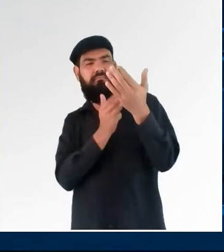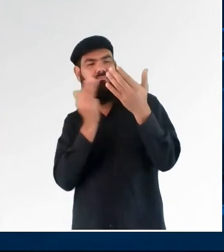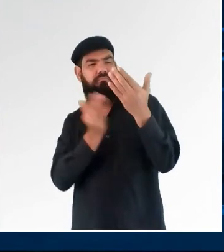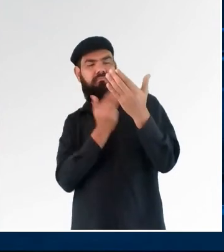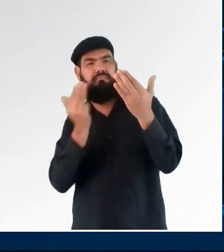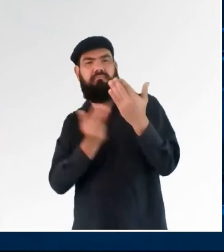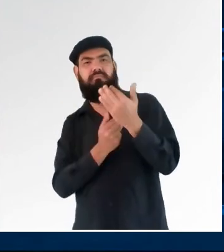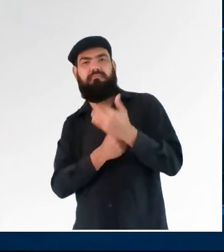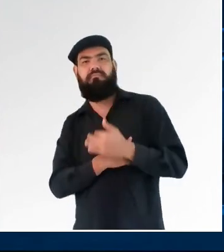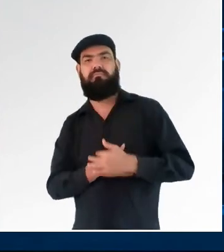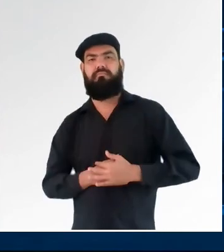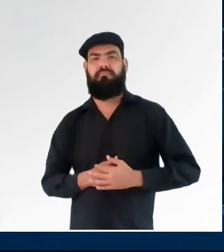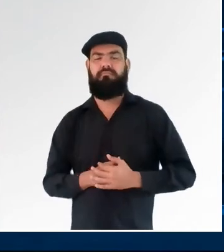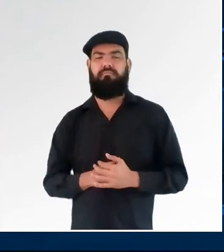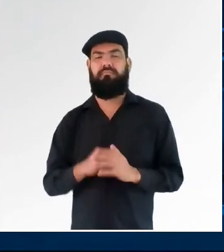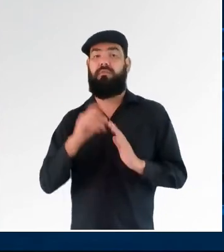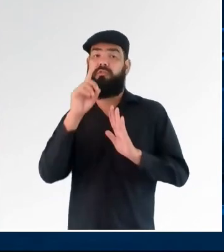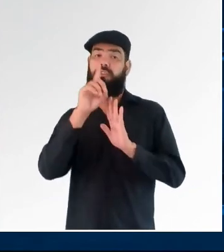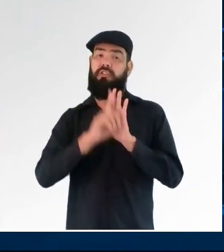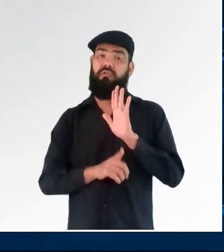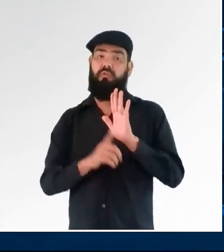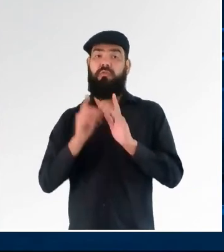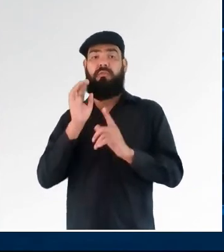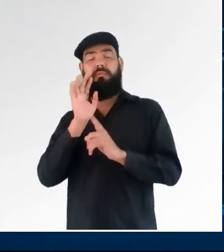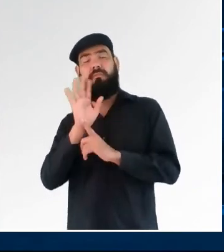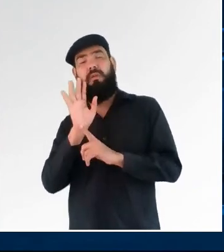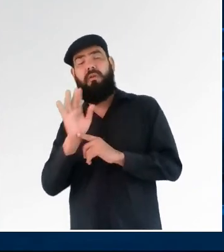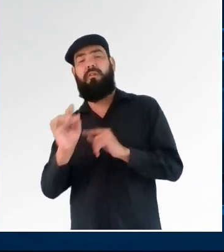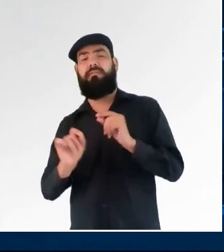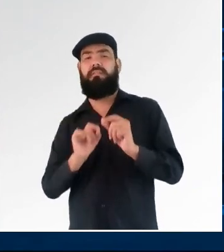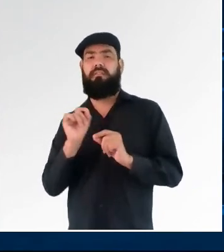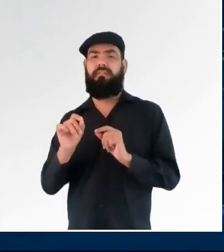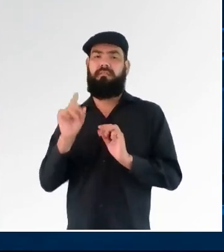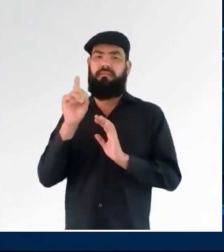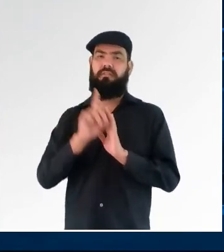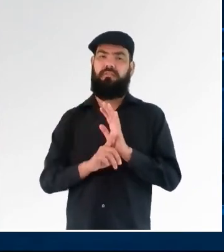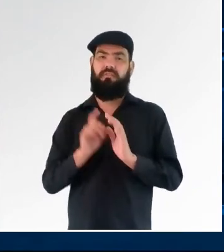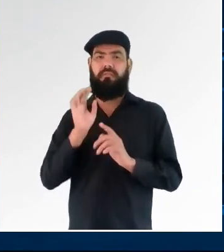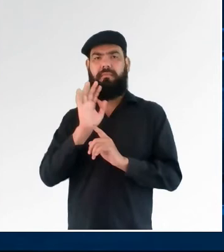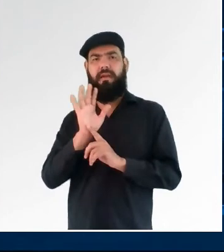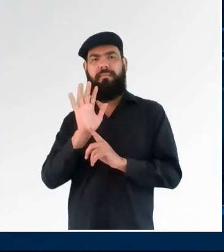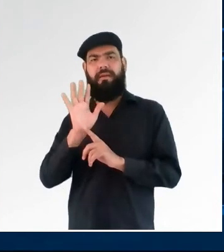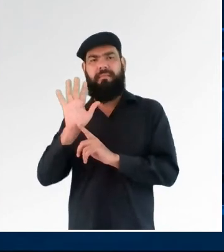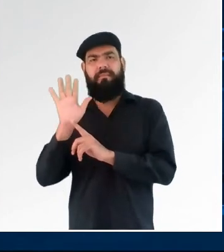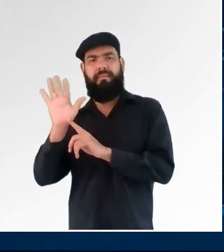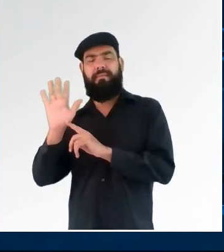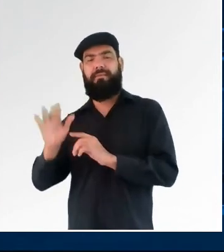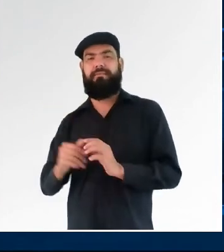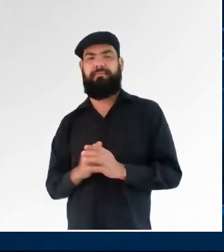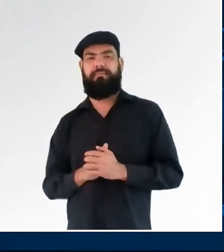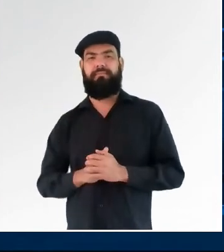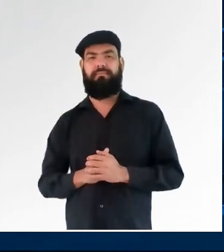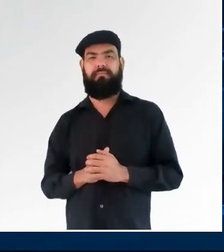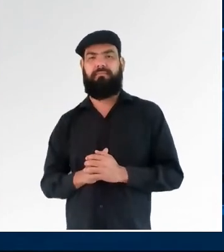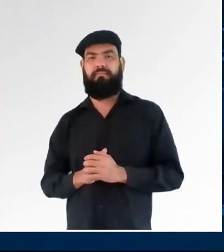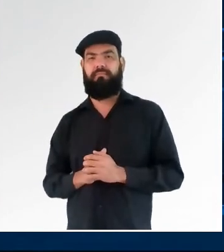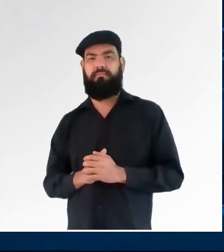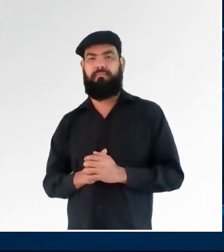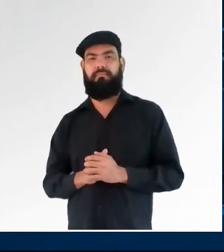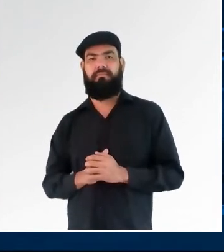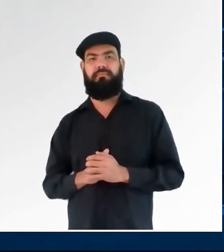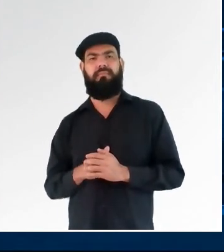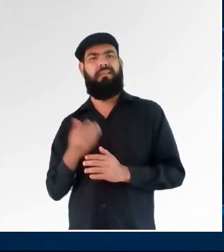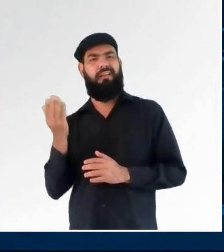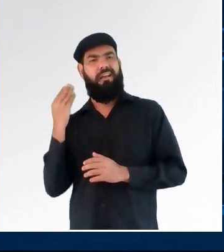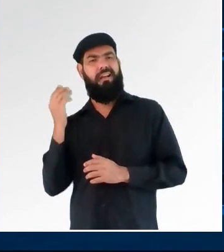do diretor do filme. Ele apresenta as obras do diretor do filme, tudo mais. Aí apresentou aqui que ele foi o motivo de piada, aquela